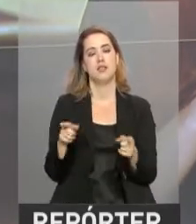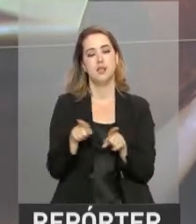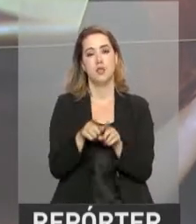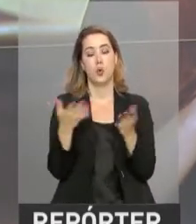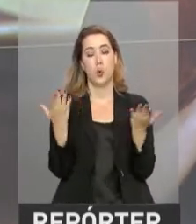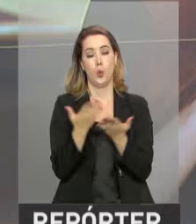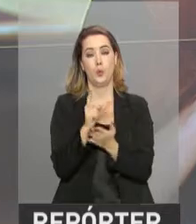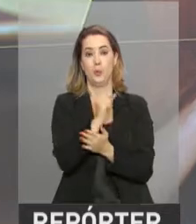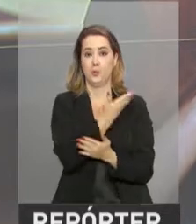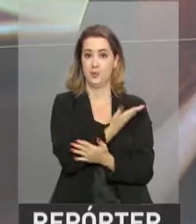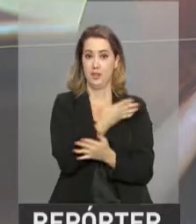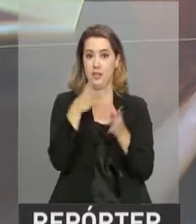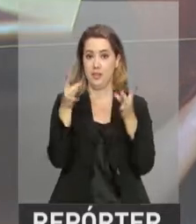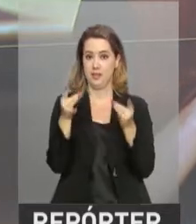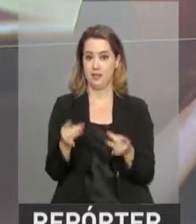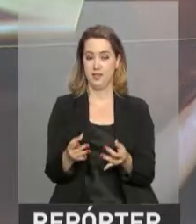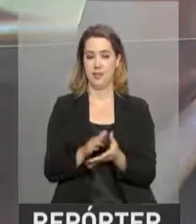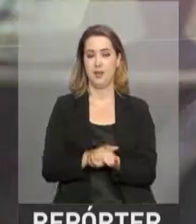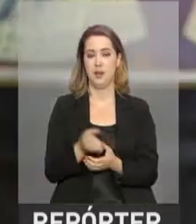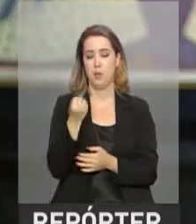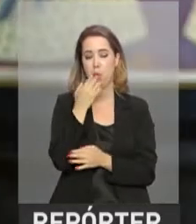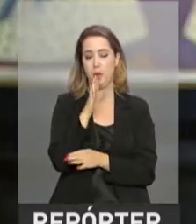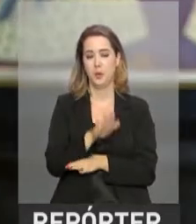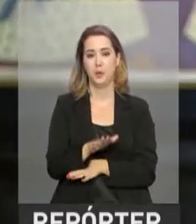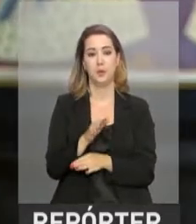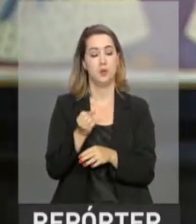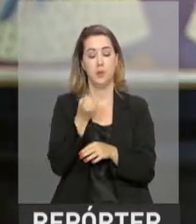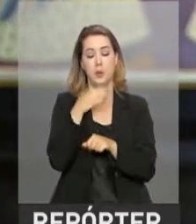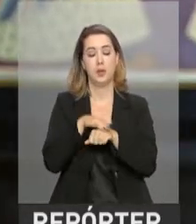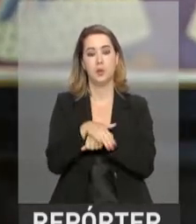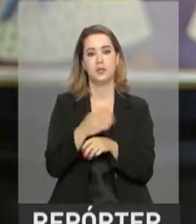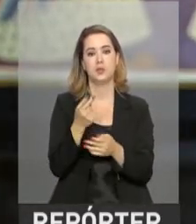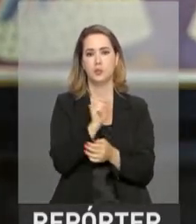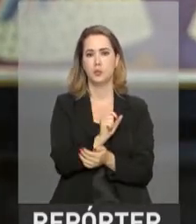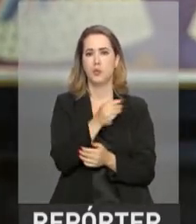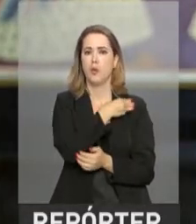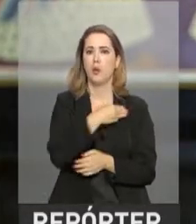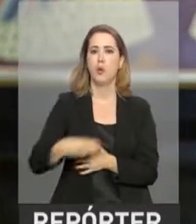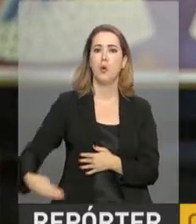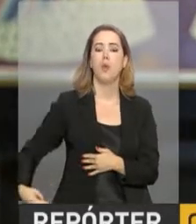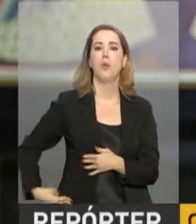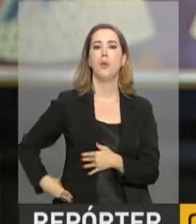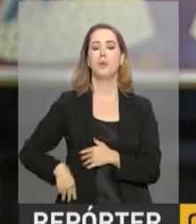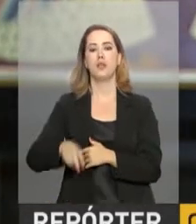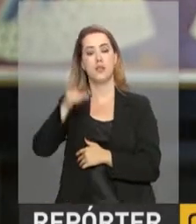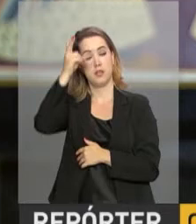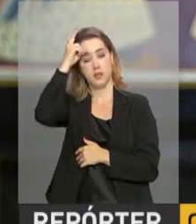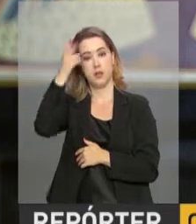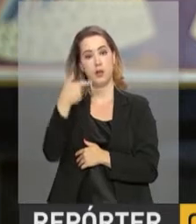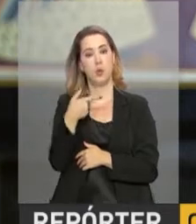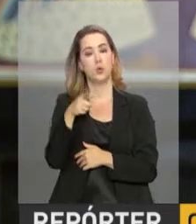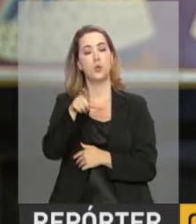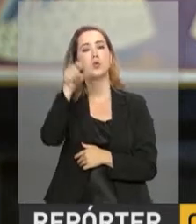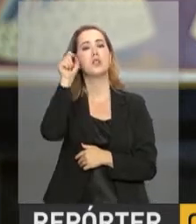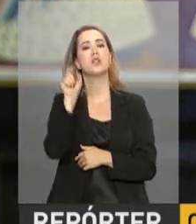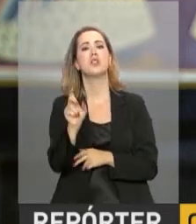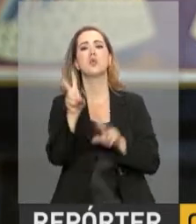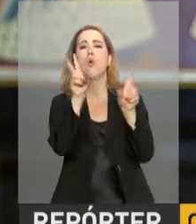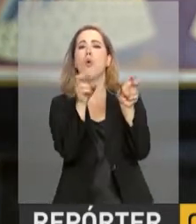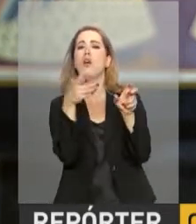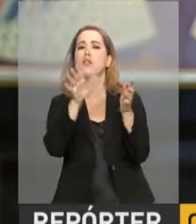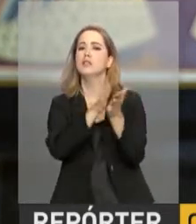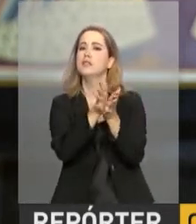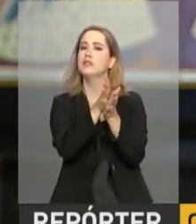boa noite. Olá, boa noite, Zé Luiz. O ministro da Cultura, Marcelo Calero, disse que a escolha desse tema, o samba, o centenário do samba,